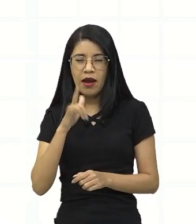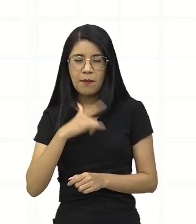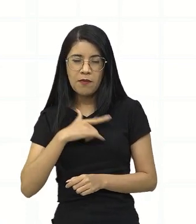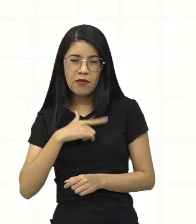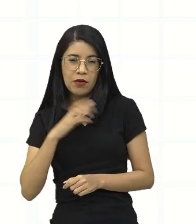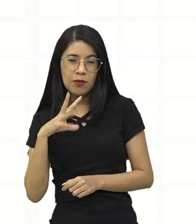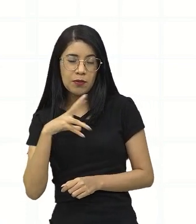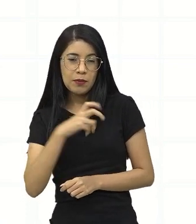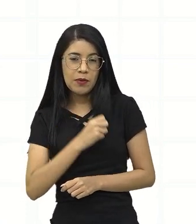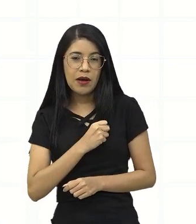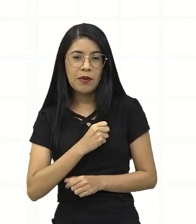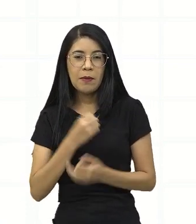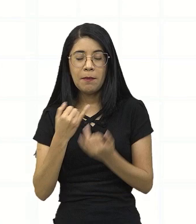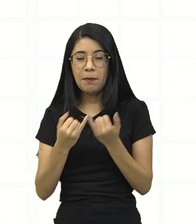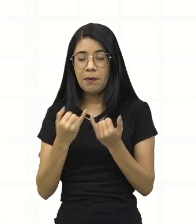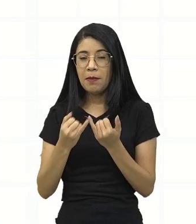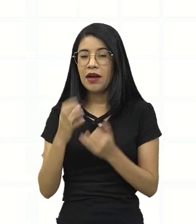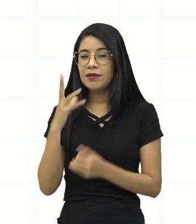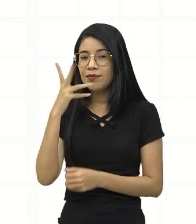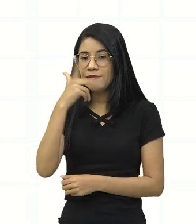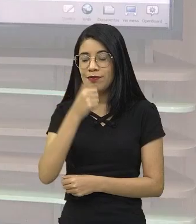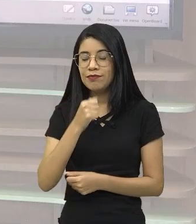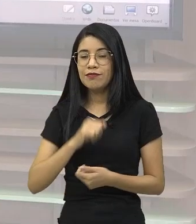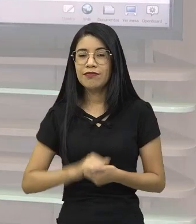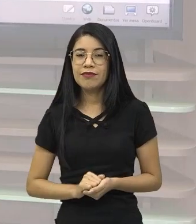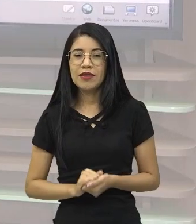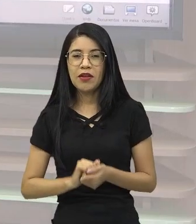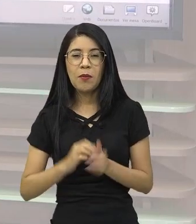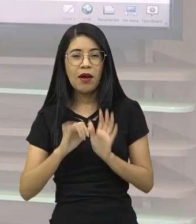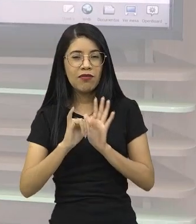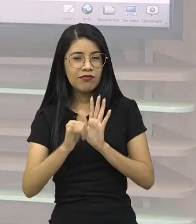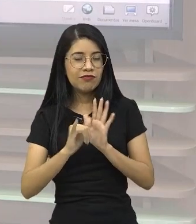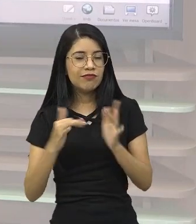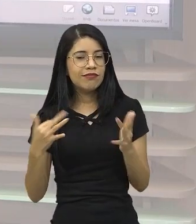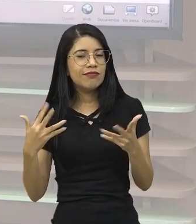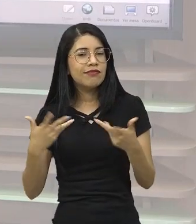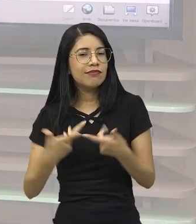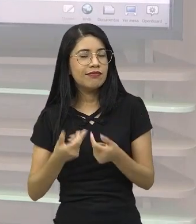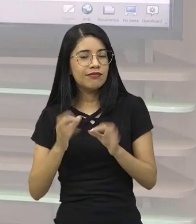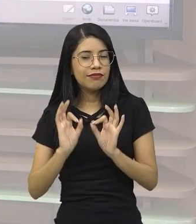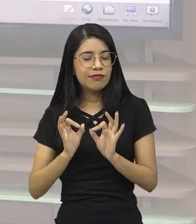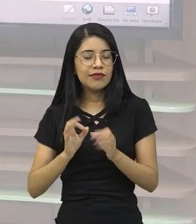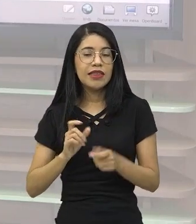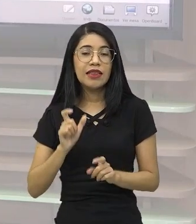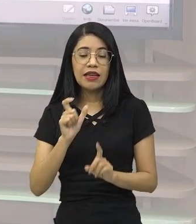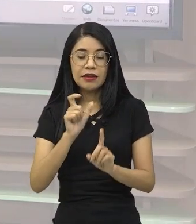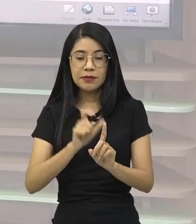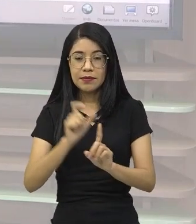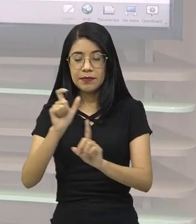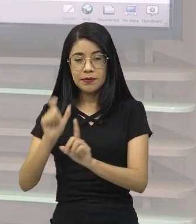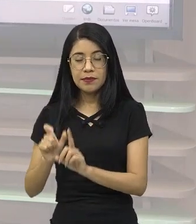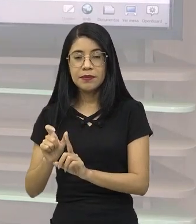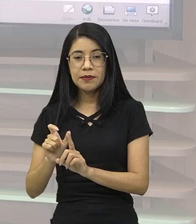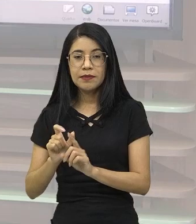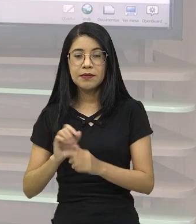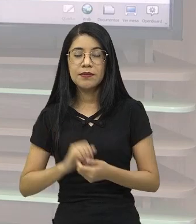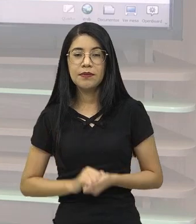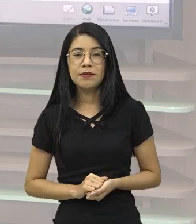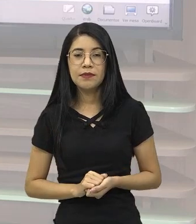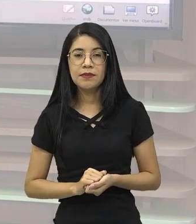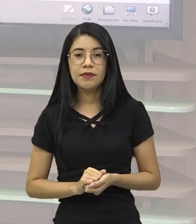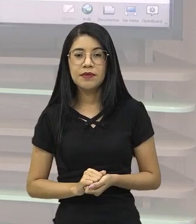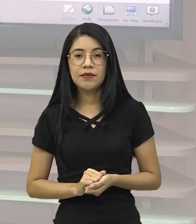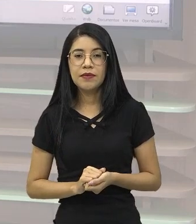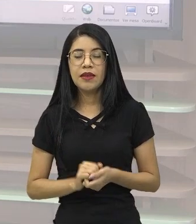lhe parece. Olha que fábula maravilhosa, né? Então você tem aí os personagens, só para indicar já os